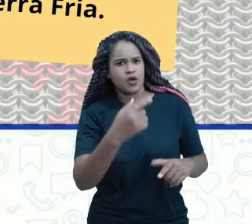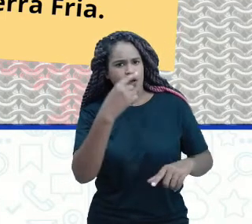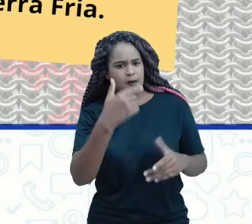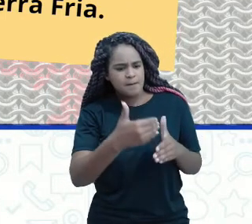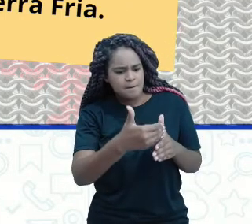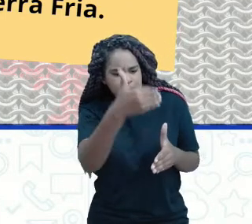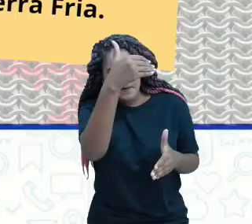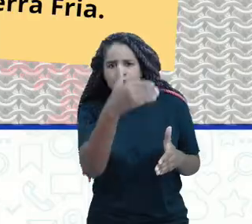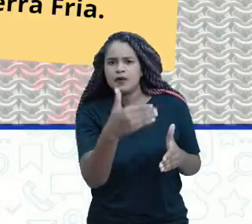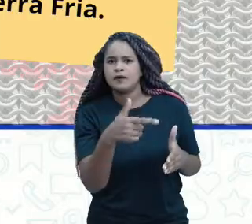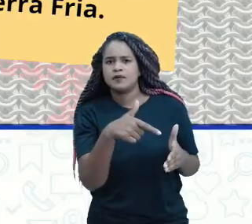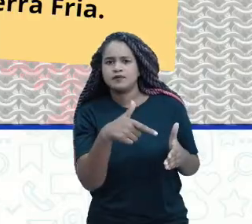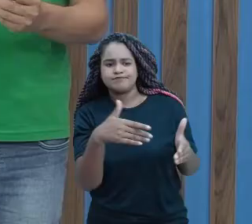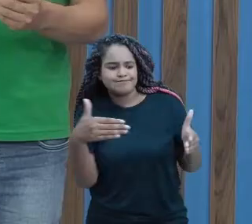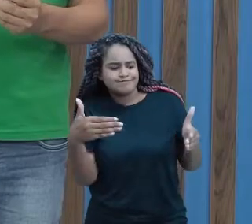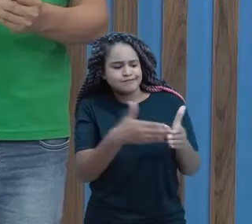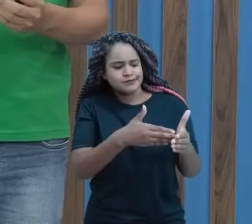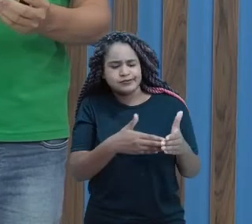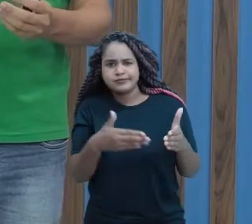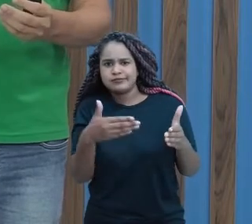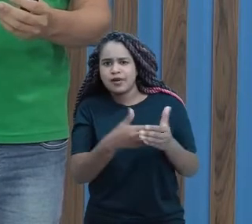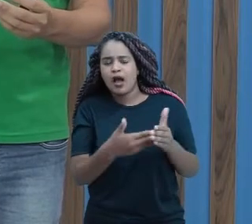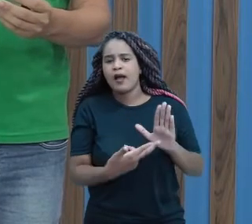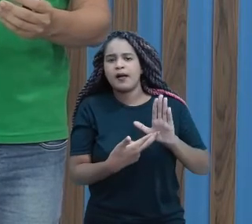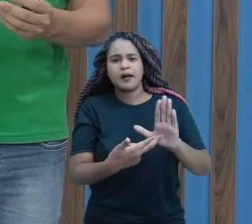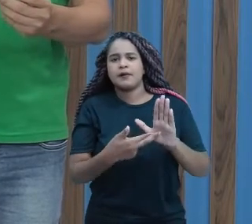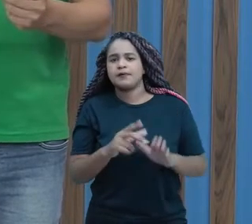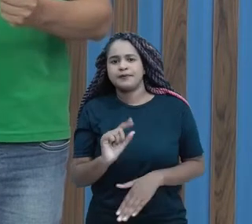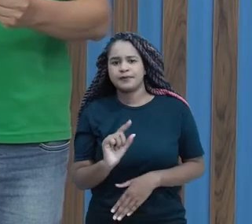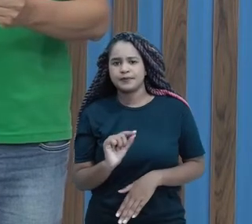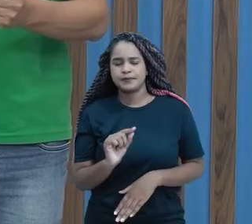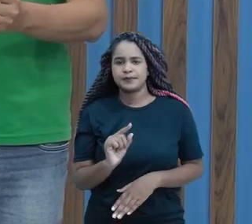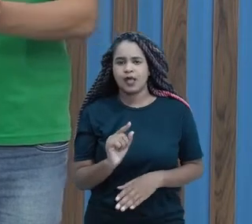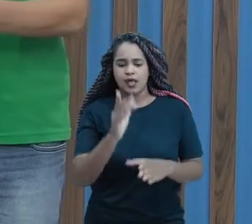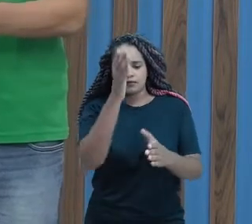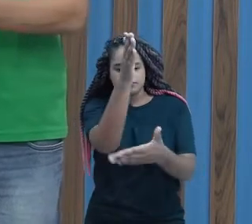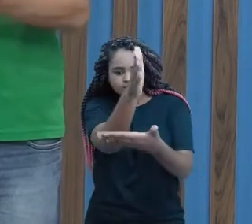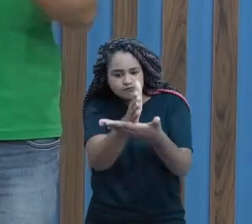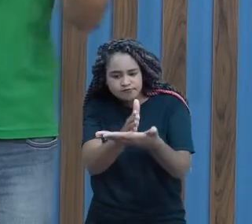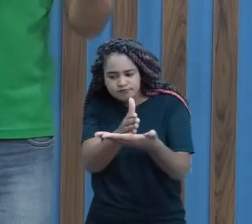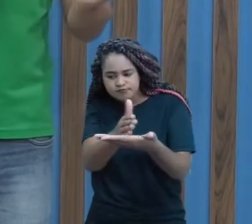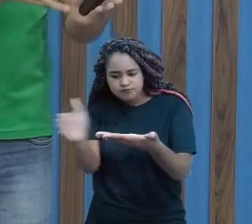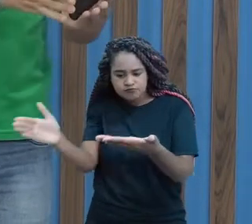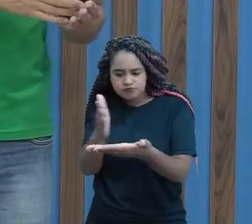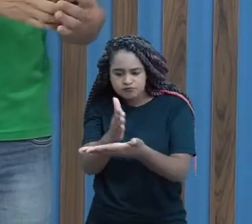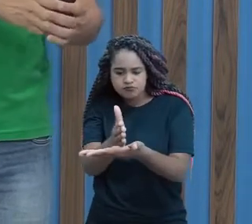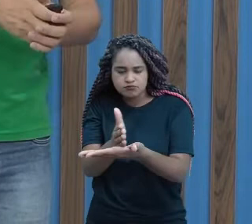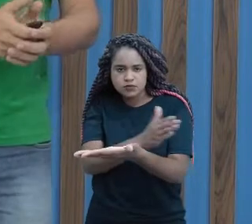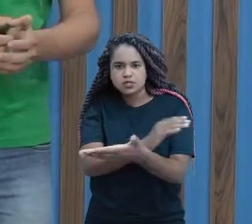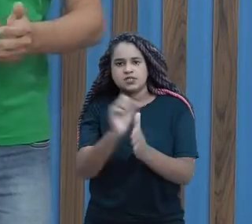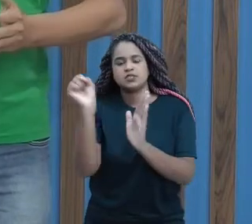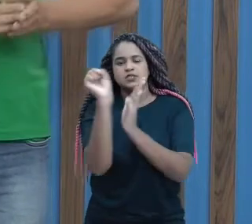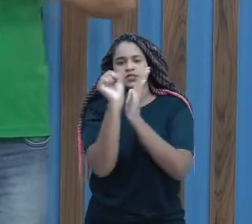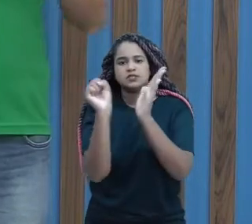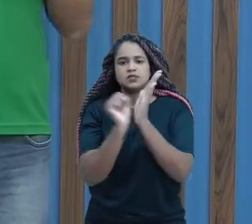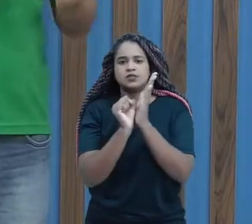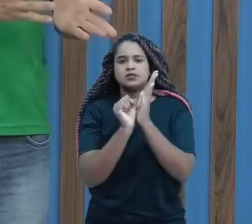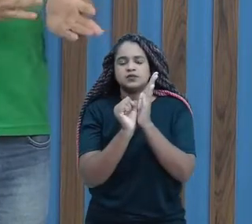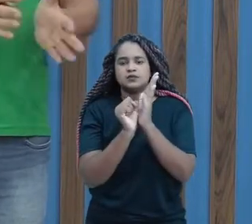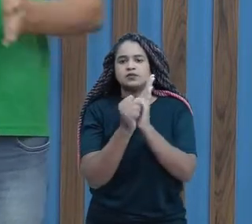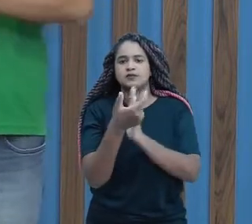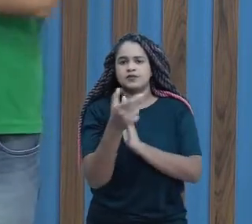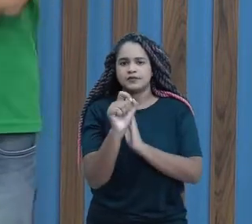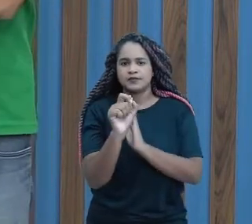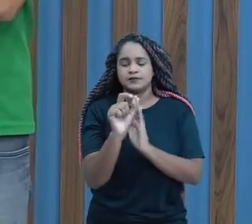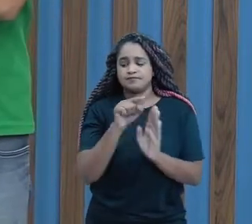um elemento material, era a representação dessa divisão ao longo do século XX entre um lado